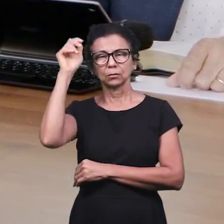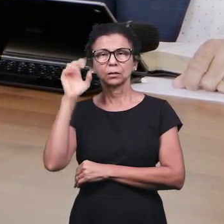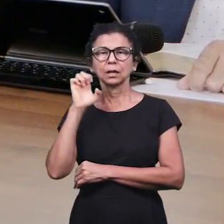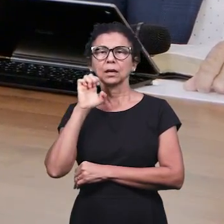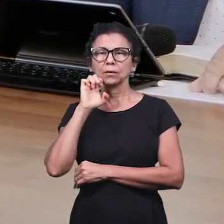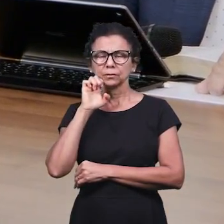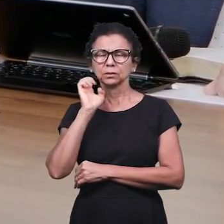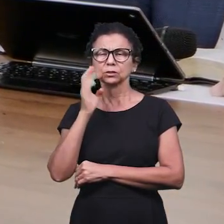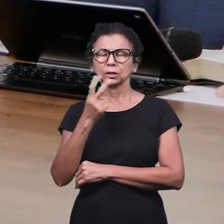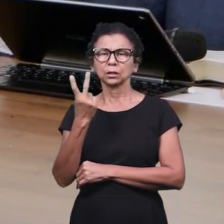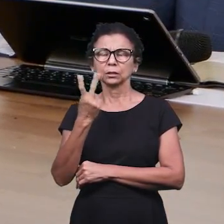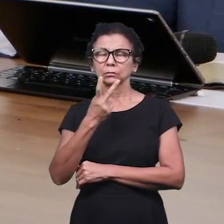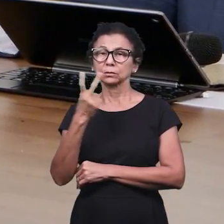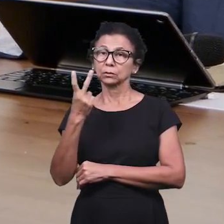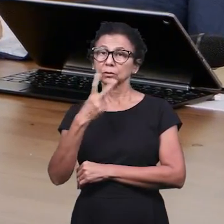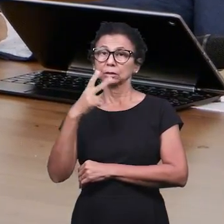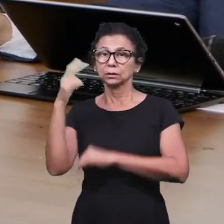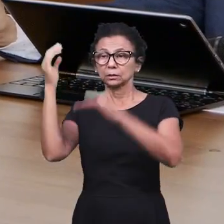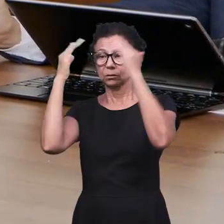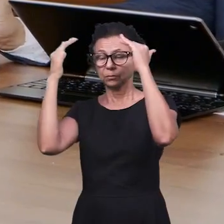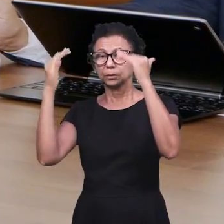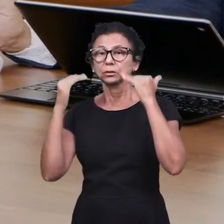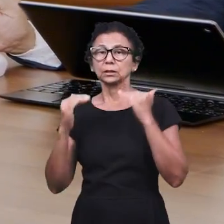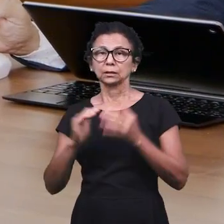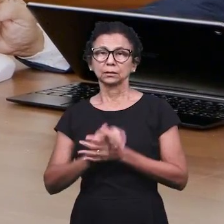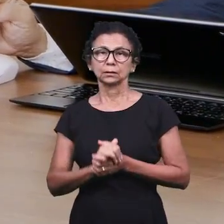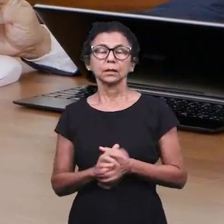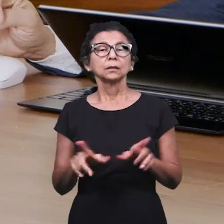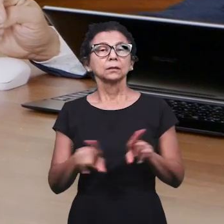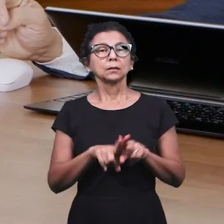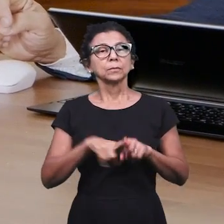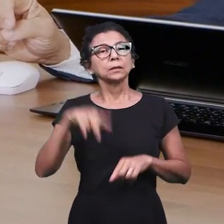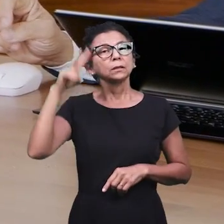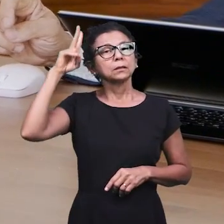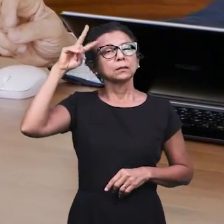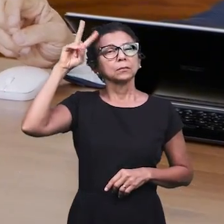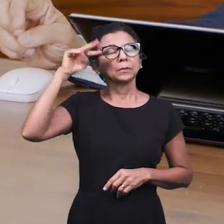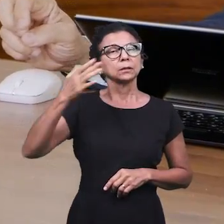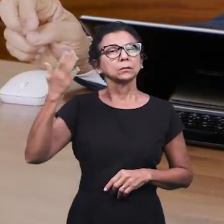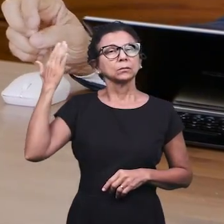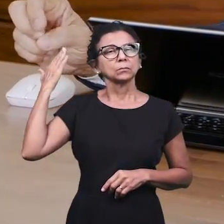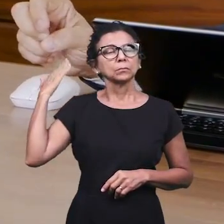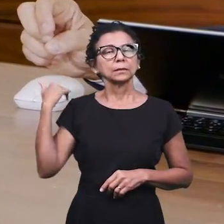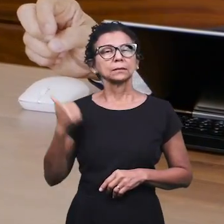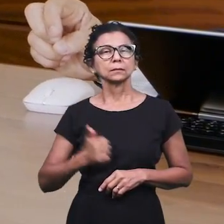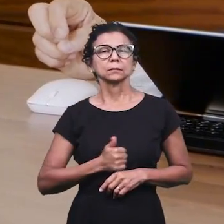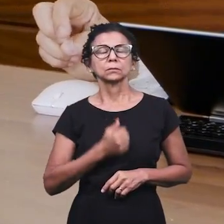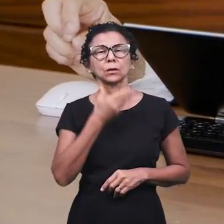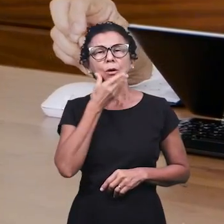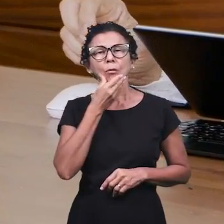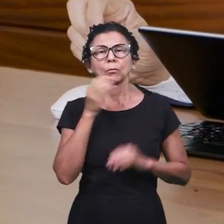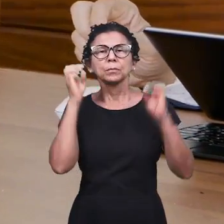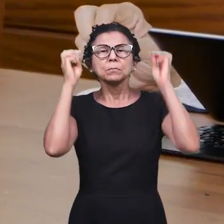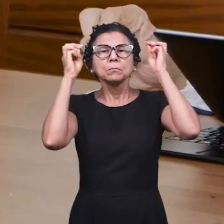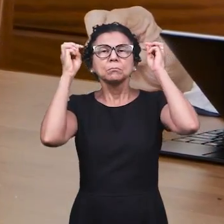tempo de Moisés, como as crianças eram mortas ali pelo faraó, né,